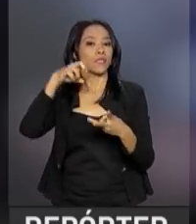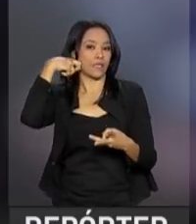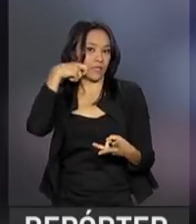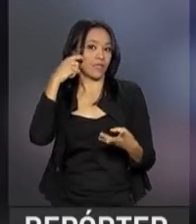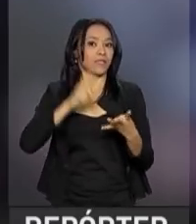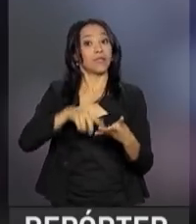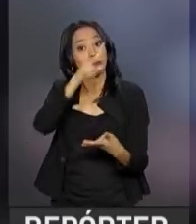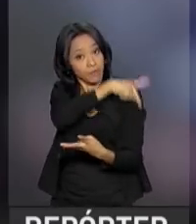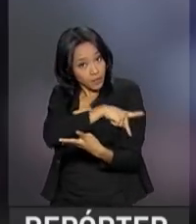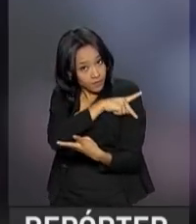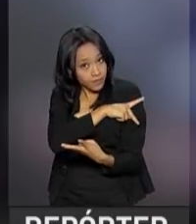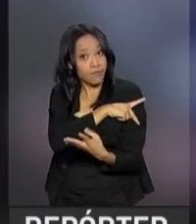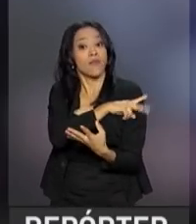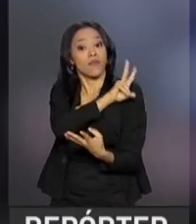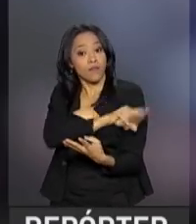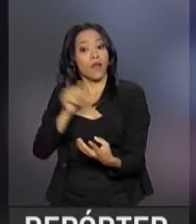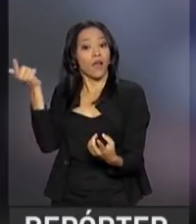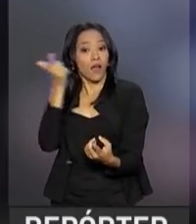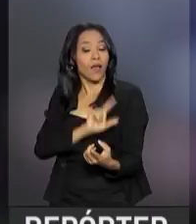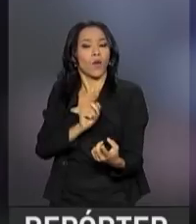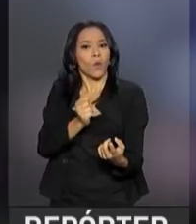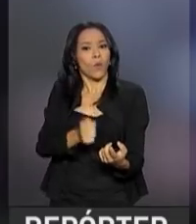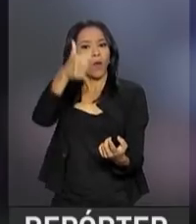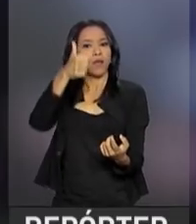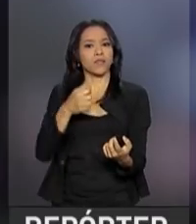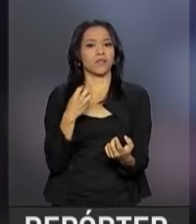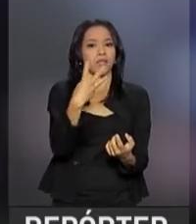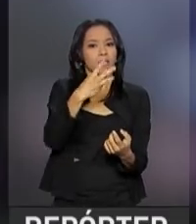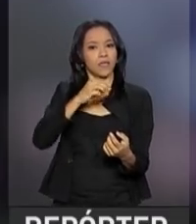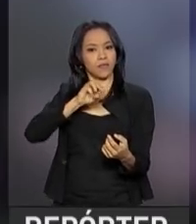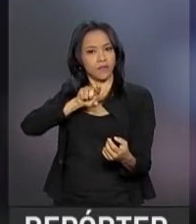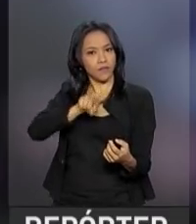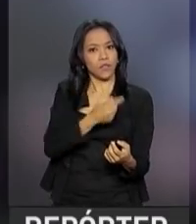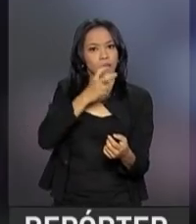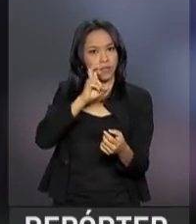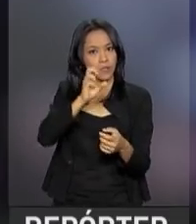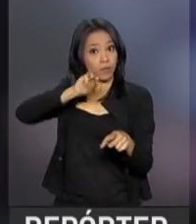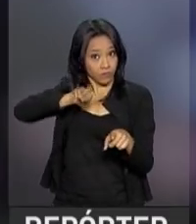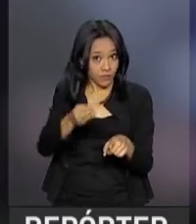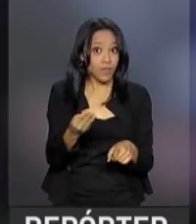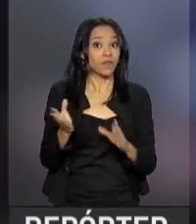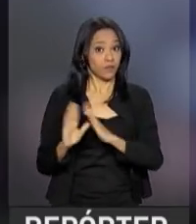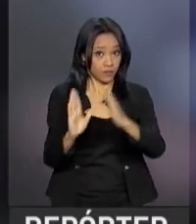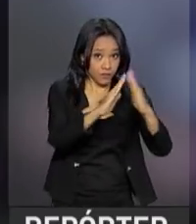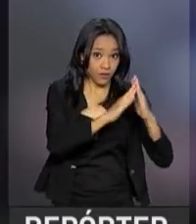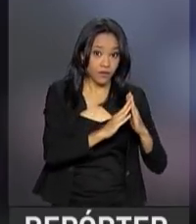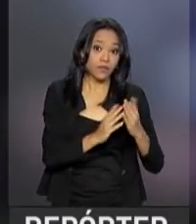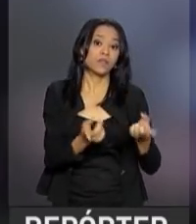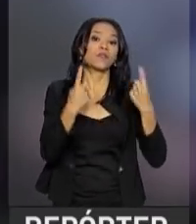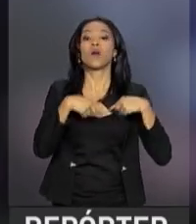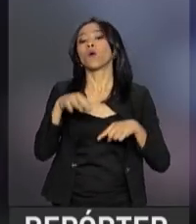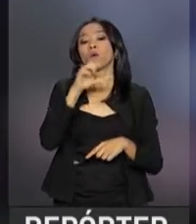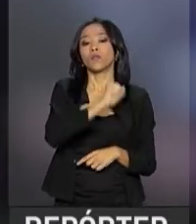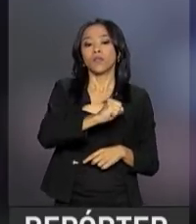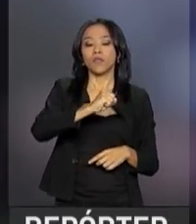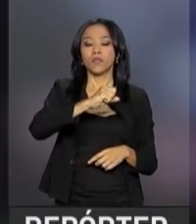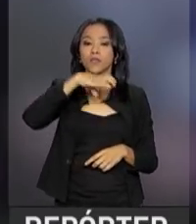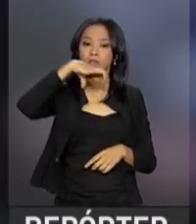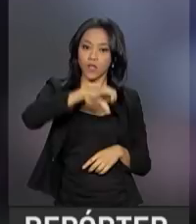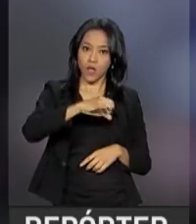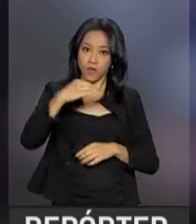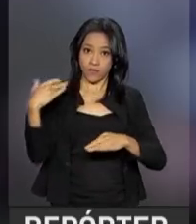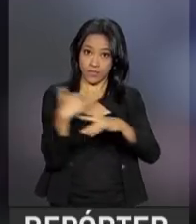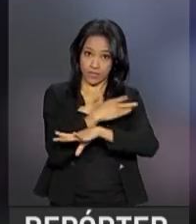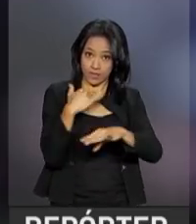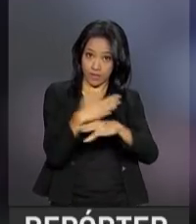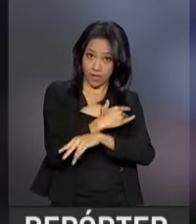e piauí e vai atingir quase três milhões e meio de domicílios entre as 89 cidades que passam a